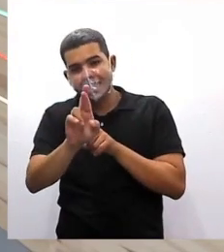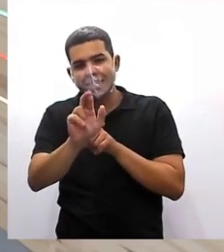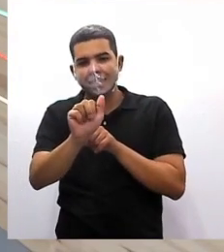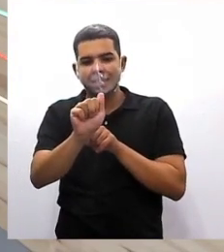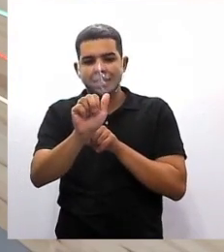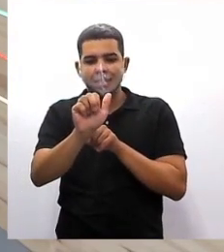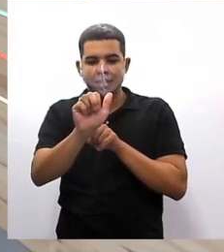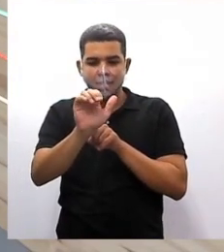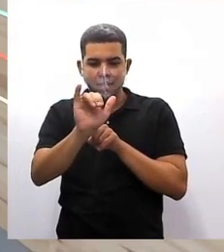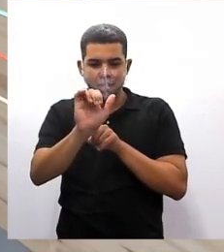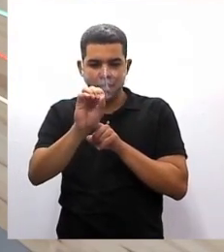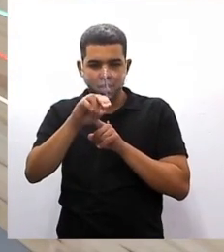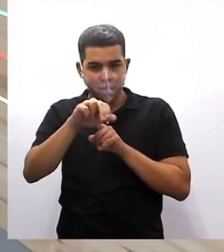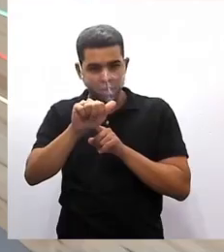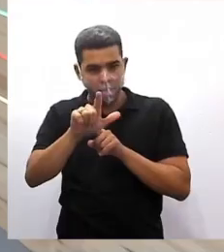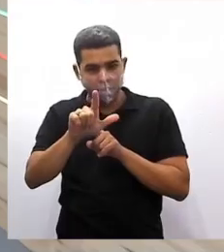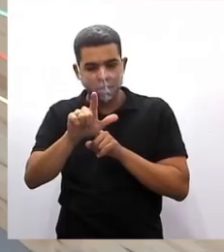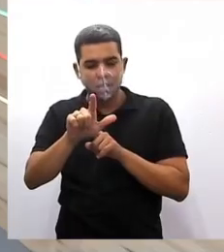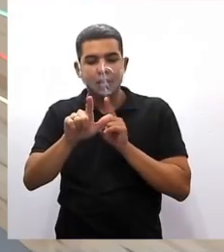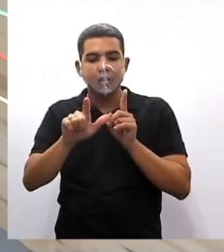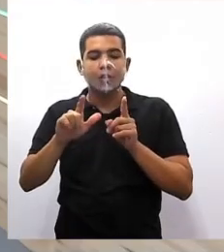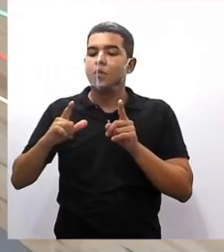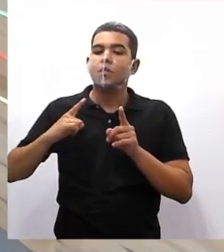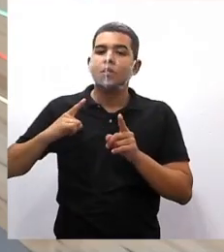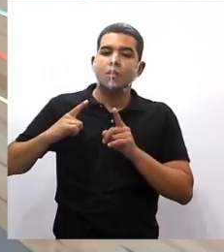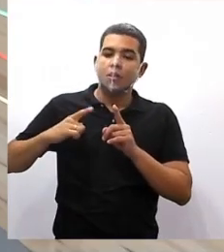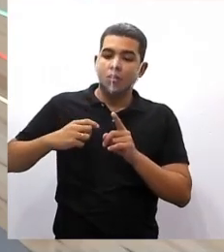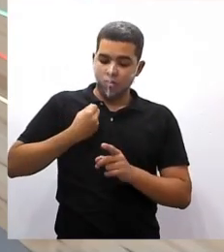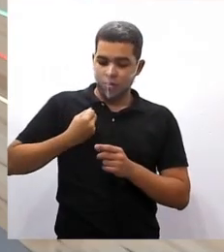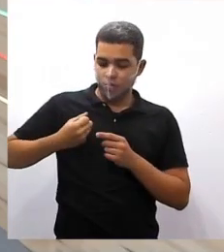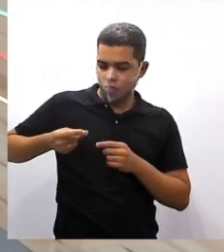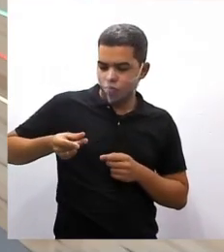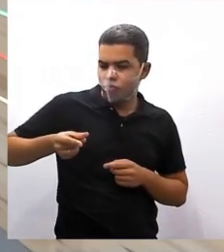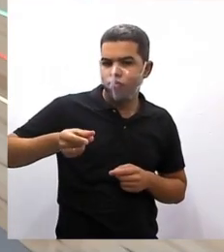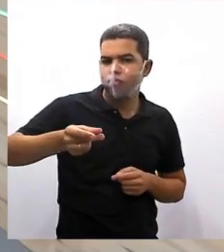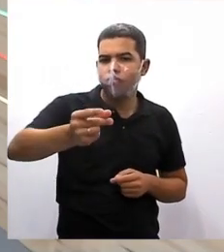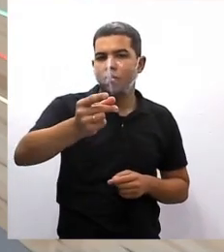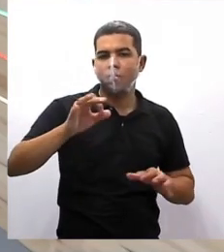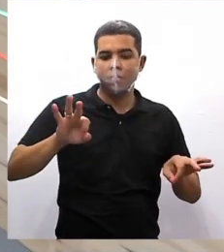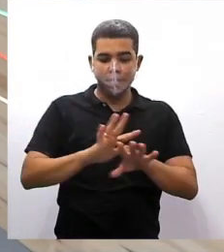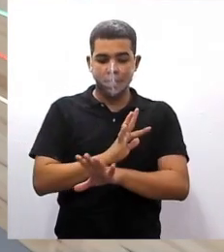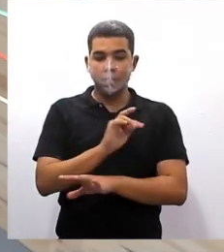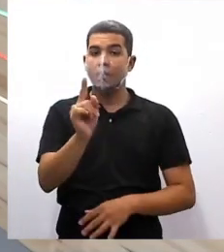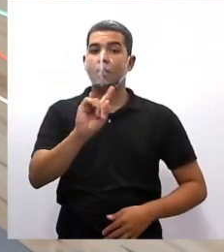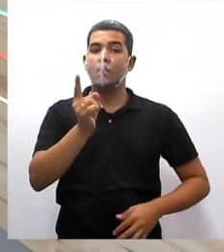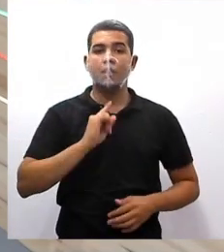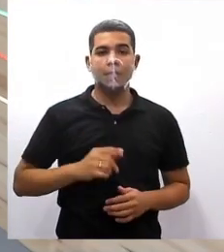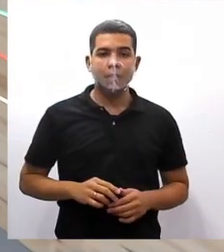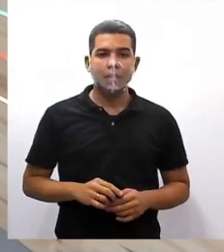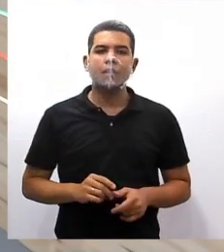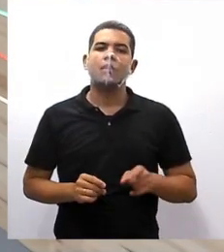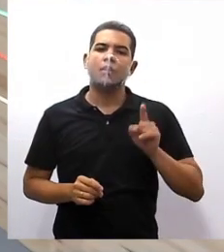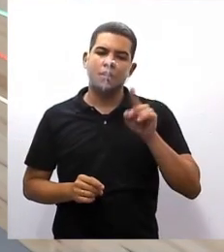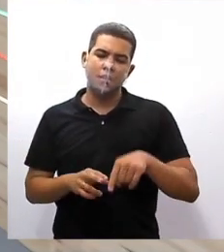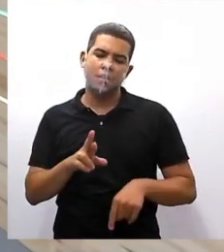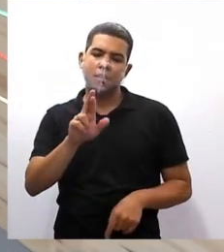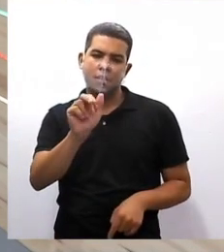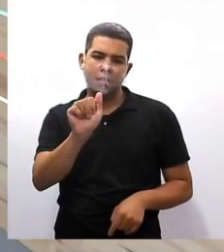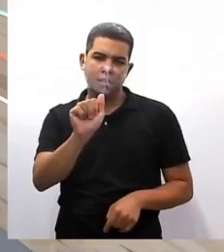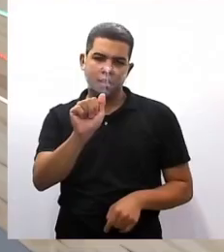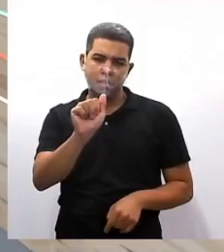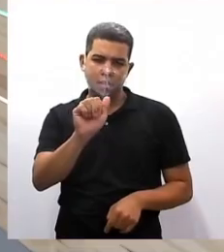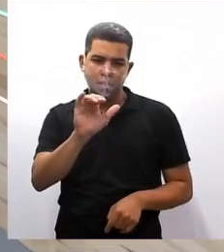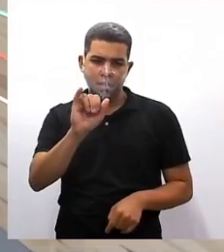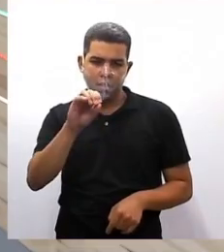números decimais que têm casas finitas, como a gente viu, 2,25, assim é o número racional.